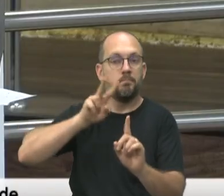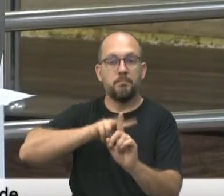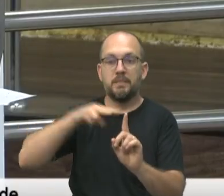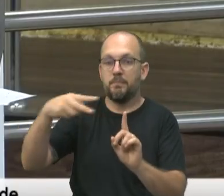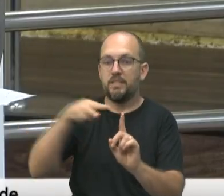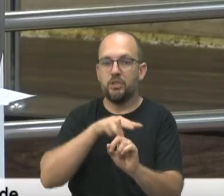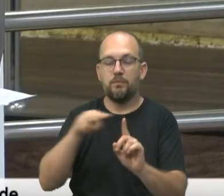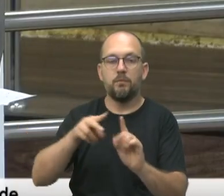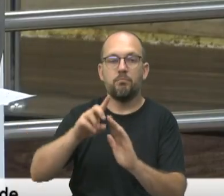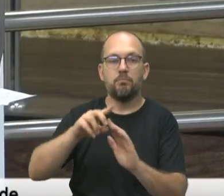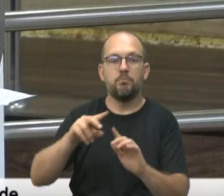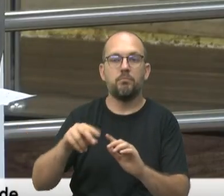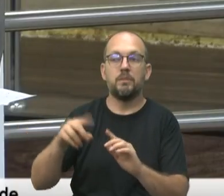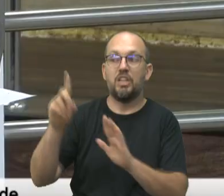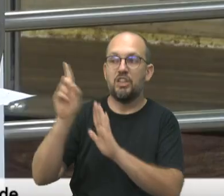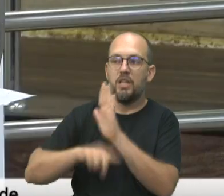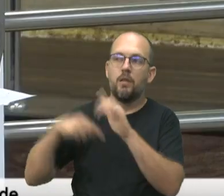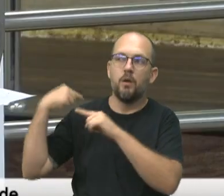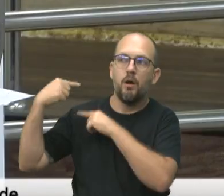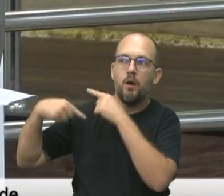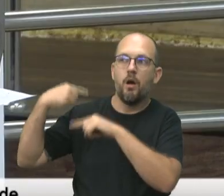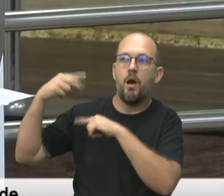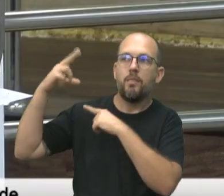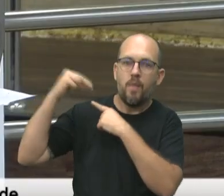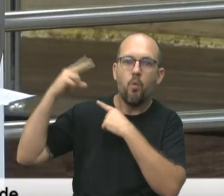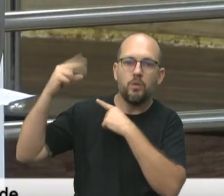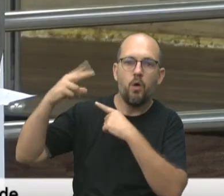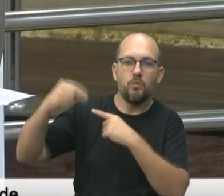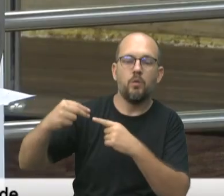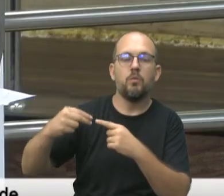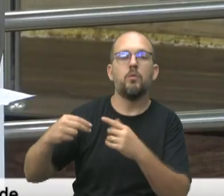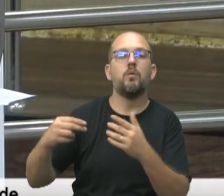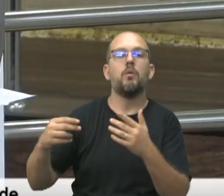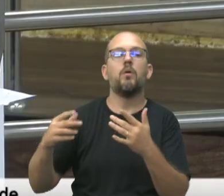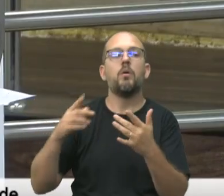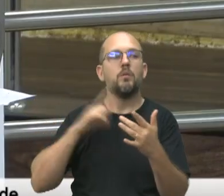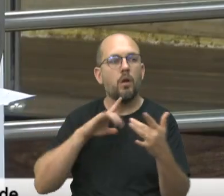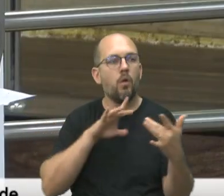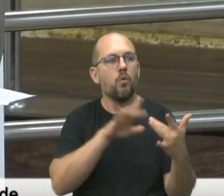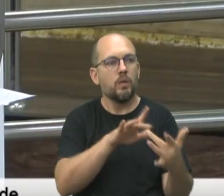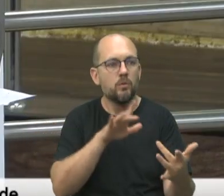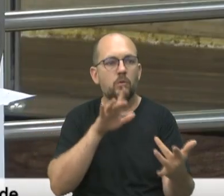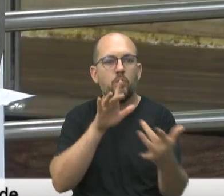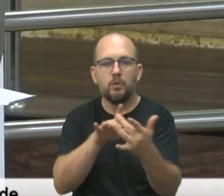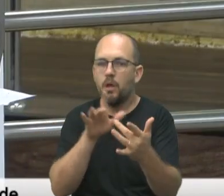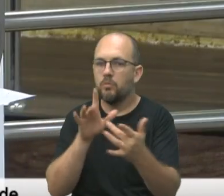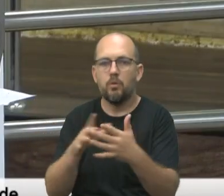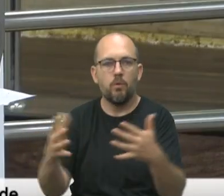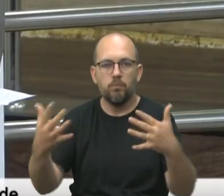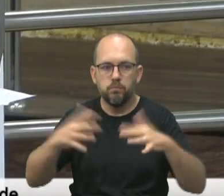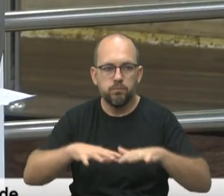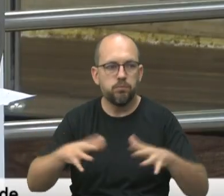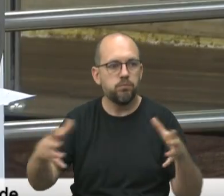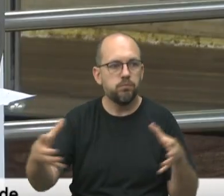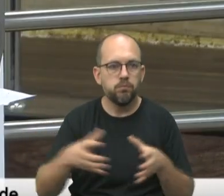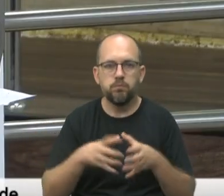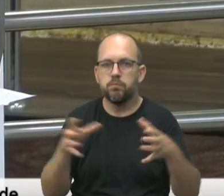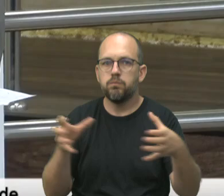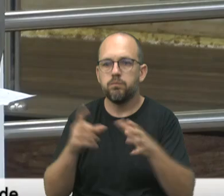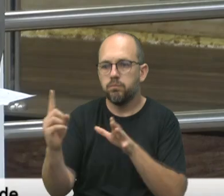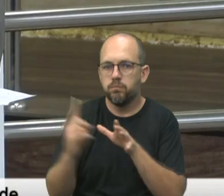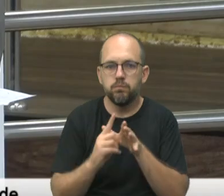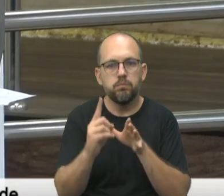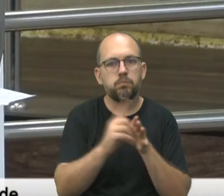negações de direitos que nós tivemos, e ache as pontos de contato com todo esse povo brasileiro, que